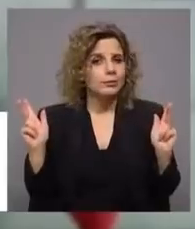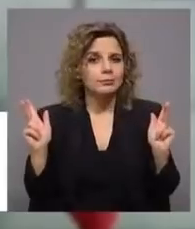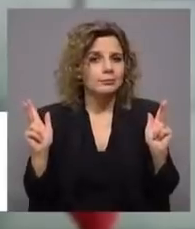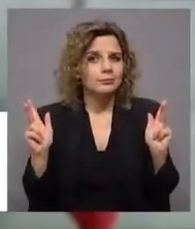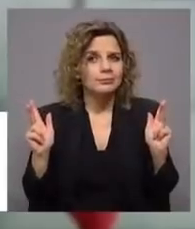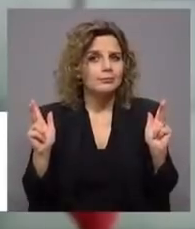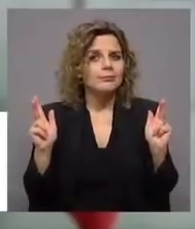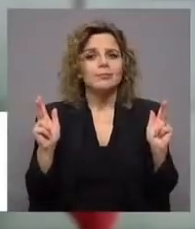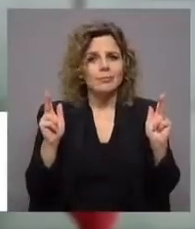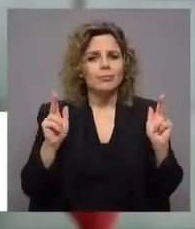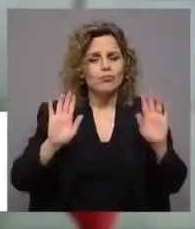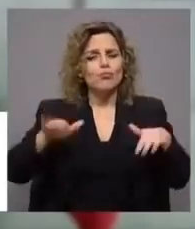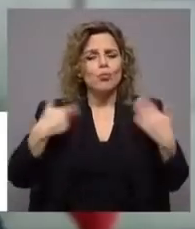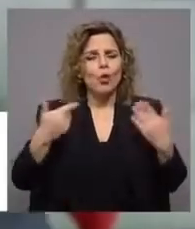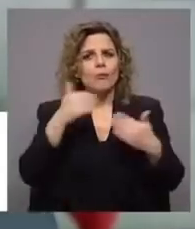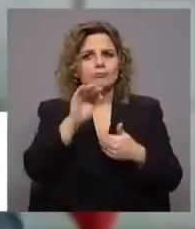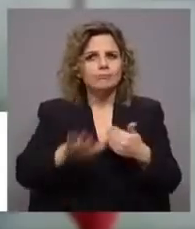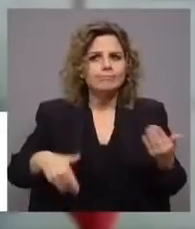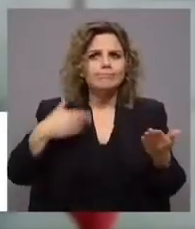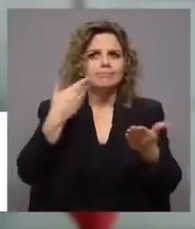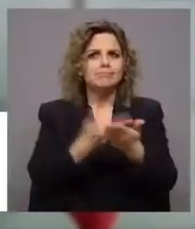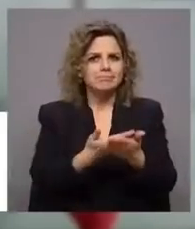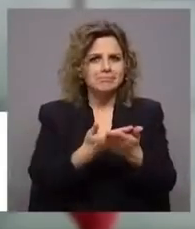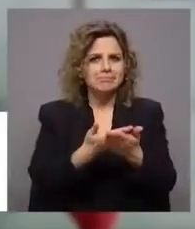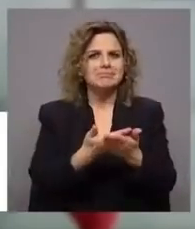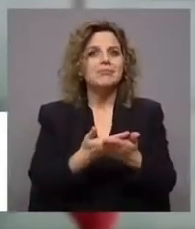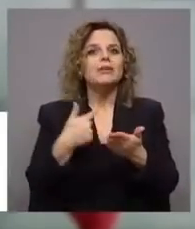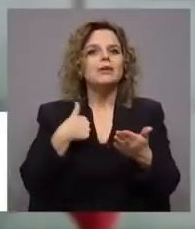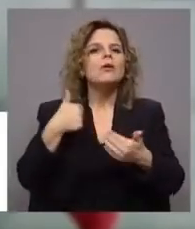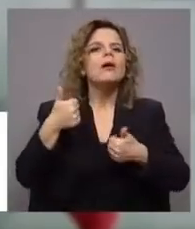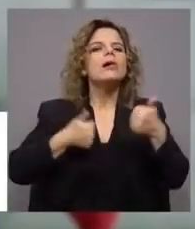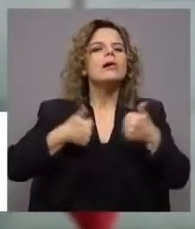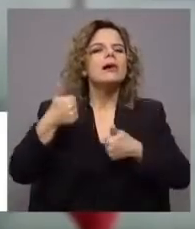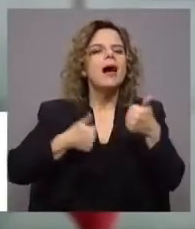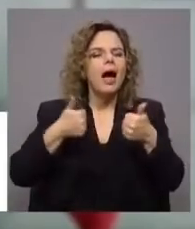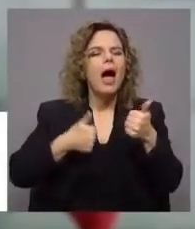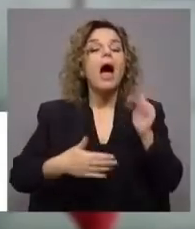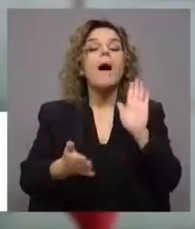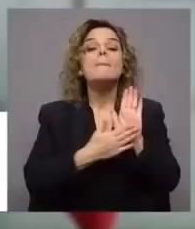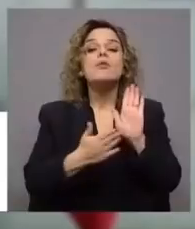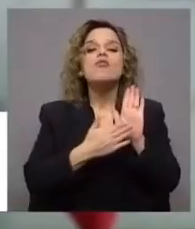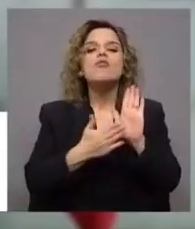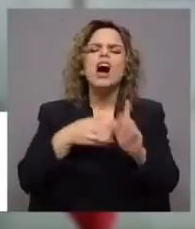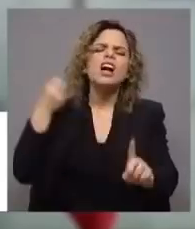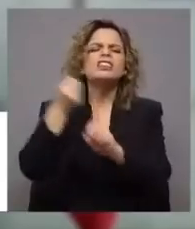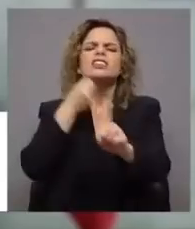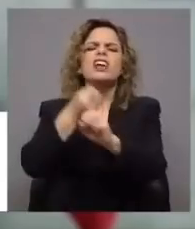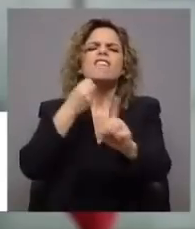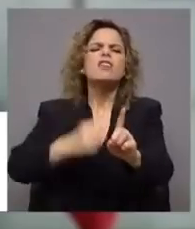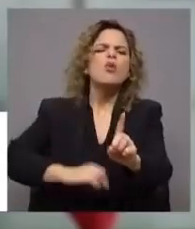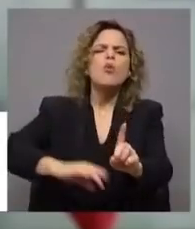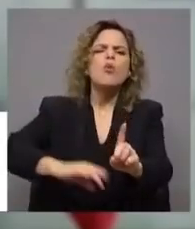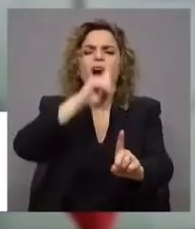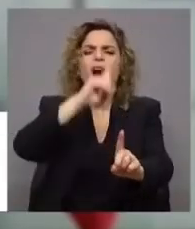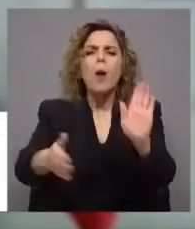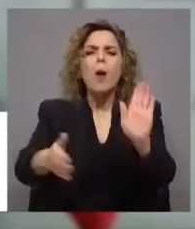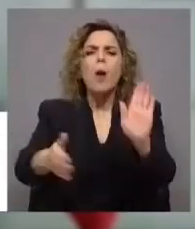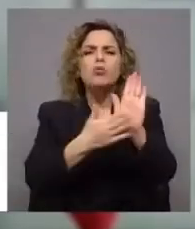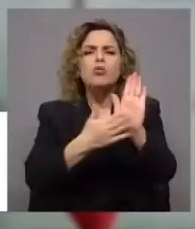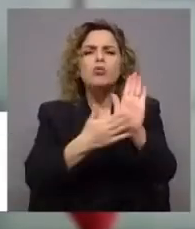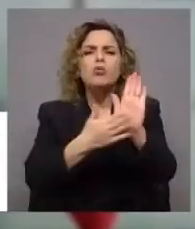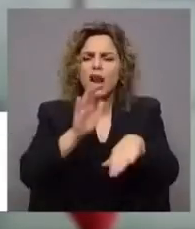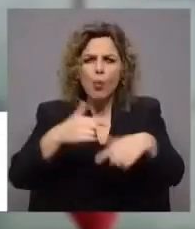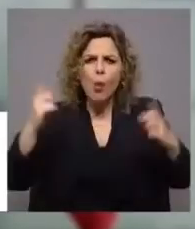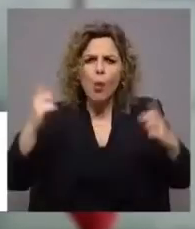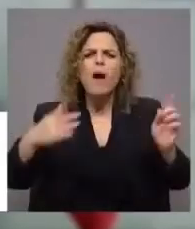eu posso ser candidato e ainda estou na disputa para provar, desafiando quem quer provar alguma culpa minha,